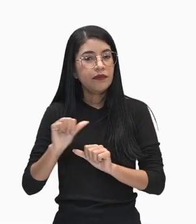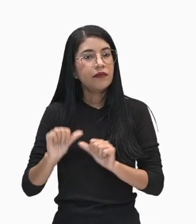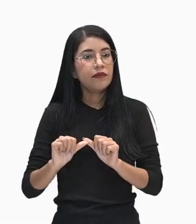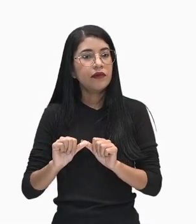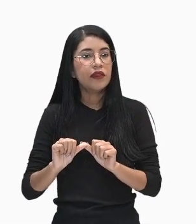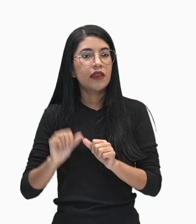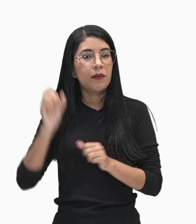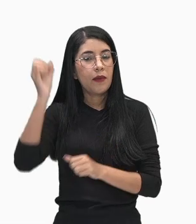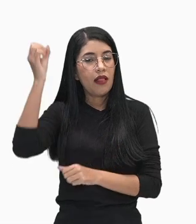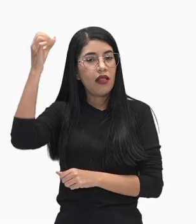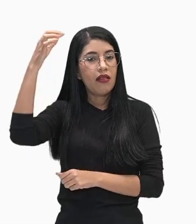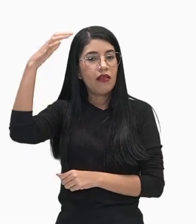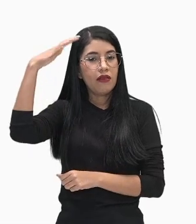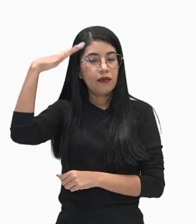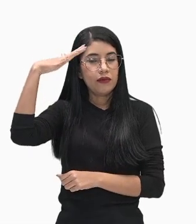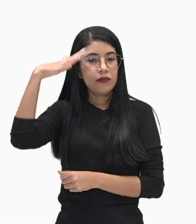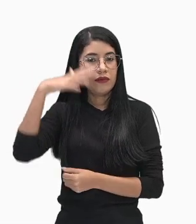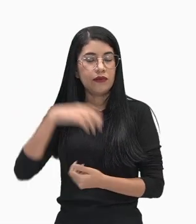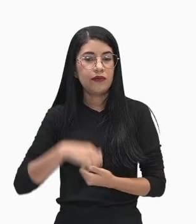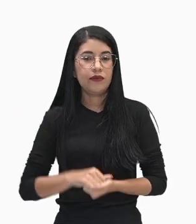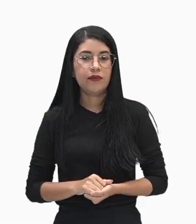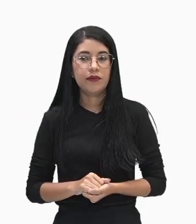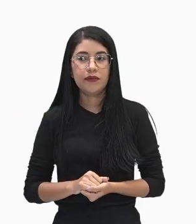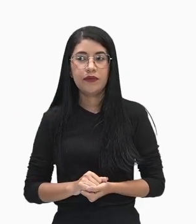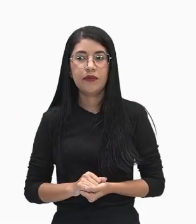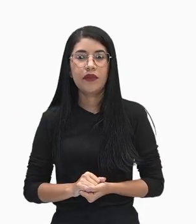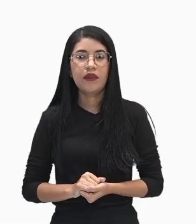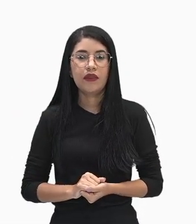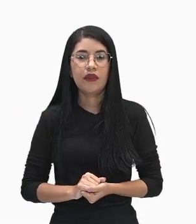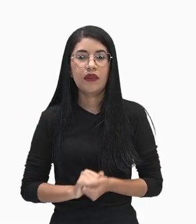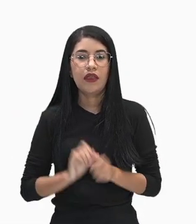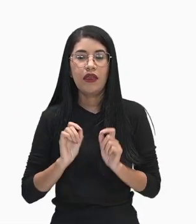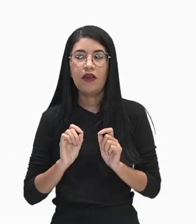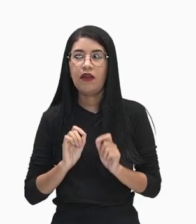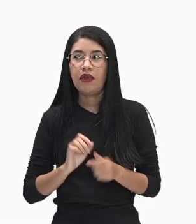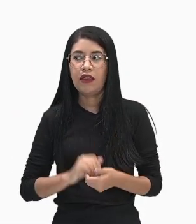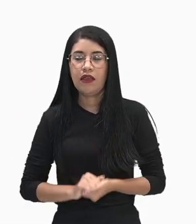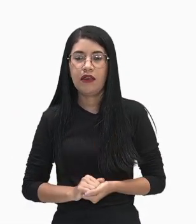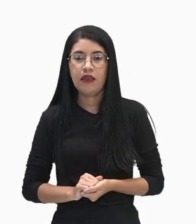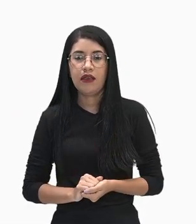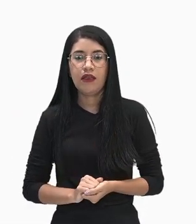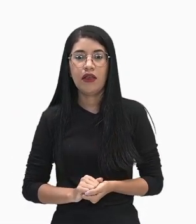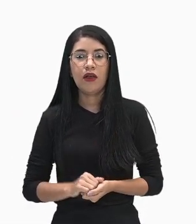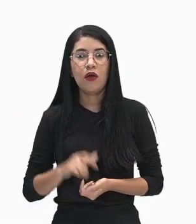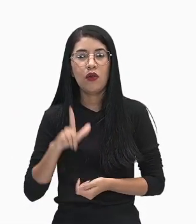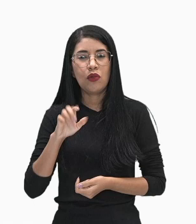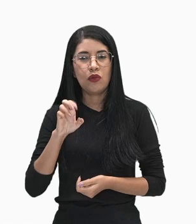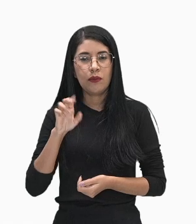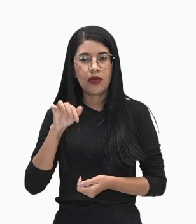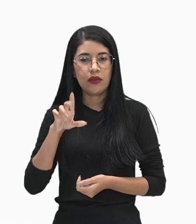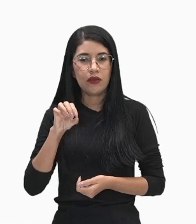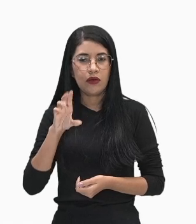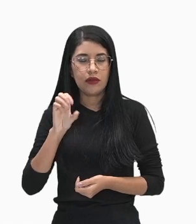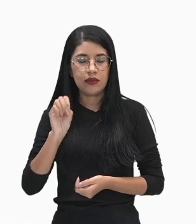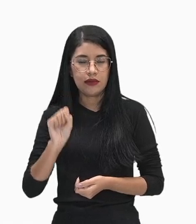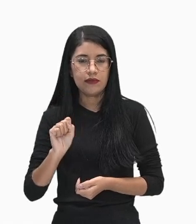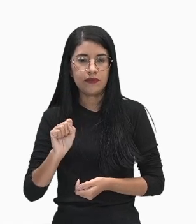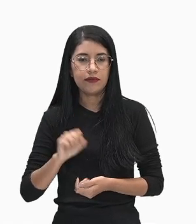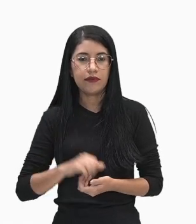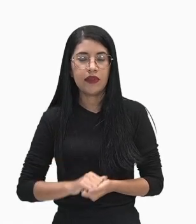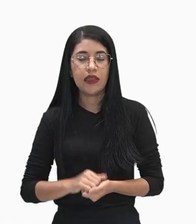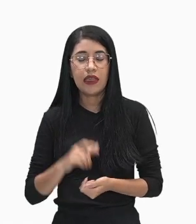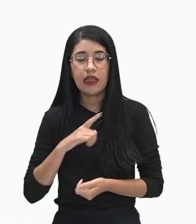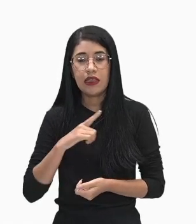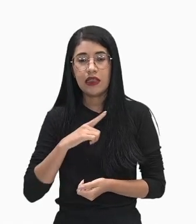energia luminosa. Então é o que a gente chama aí de efeito luminoso, né? Quando a corrente elétrica